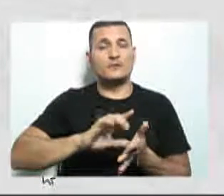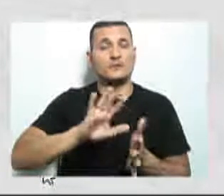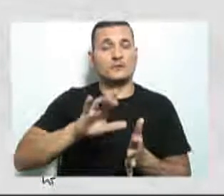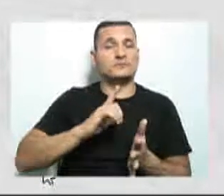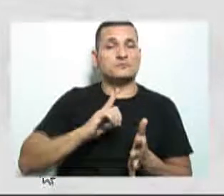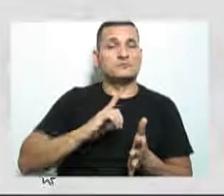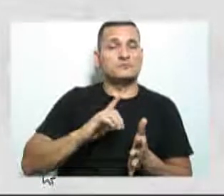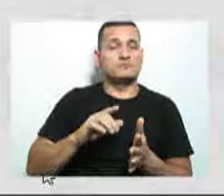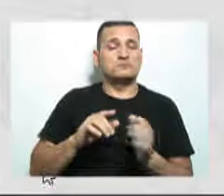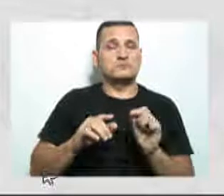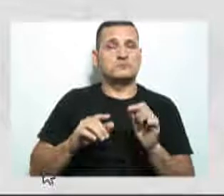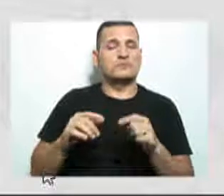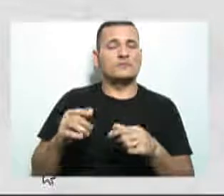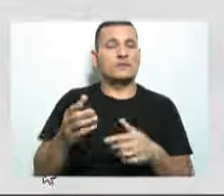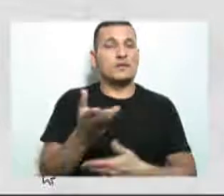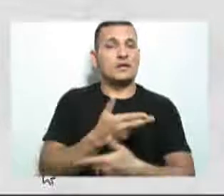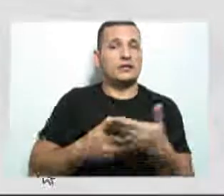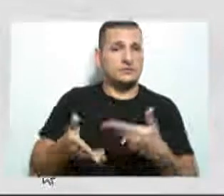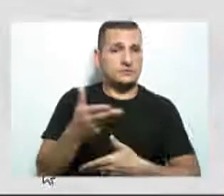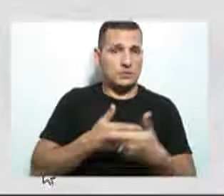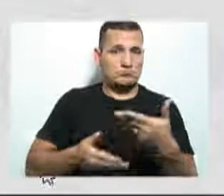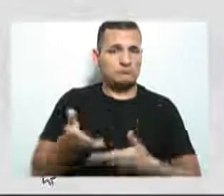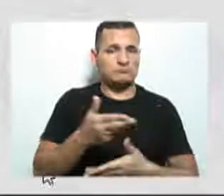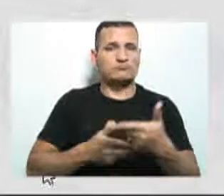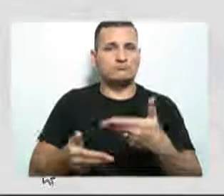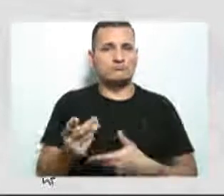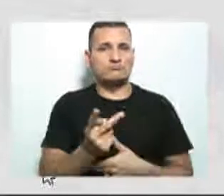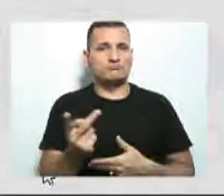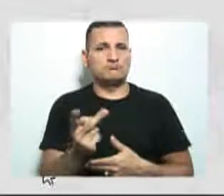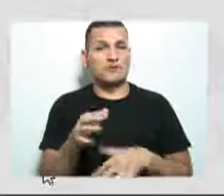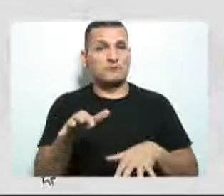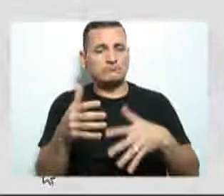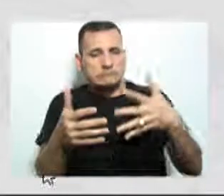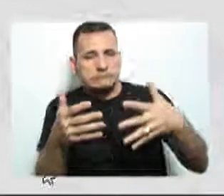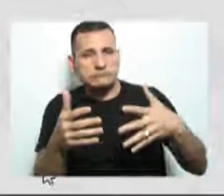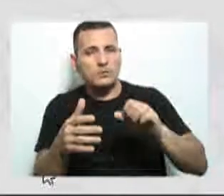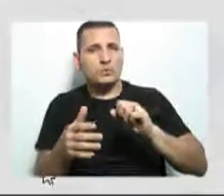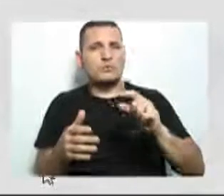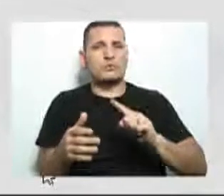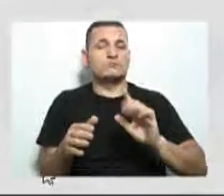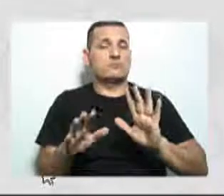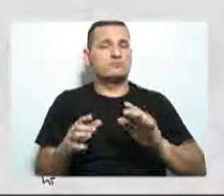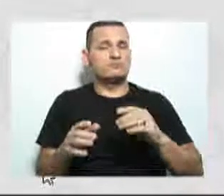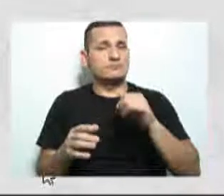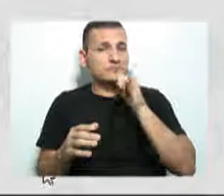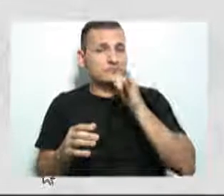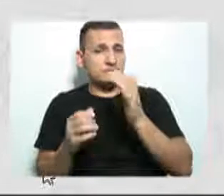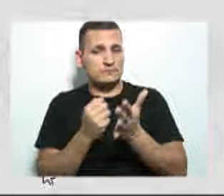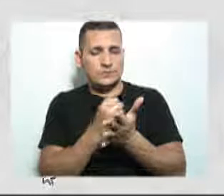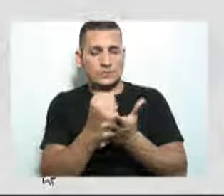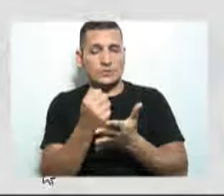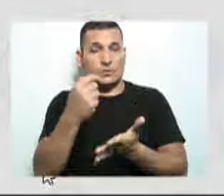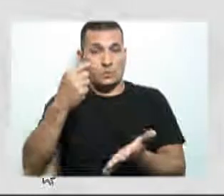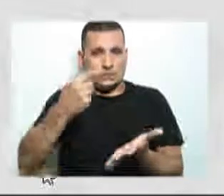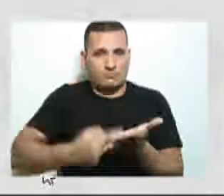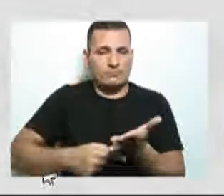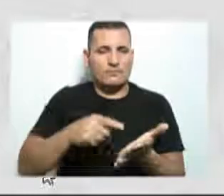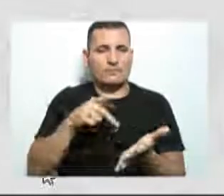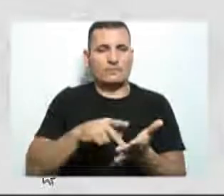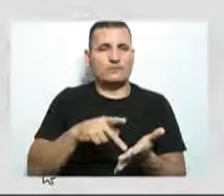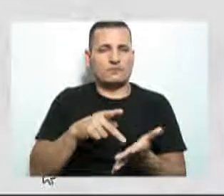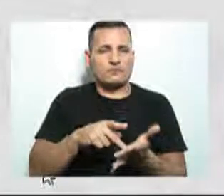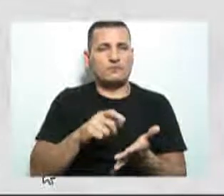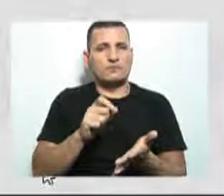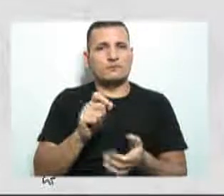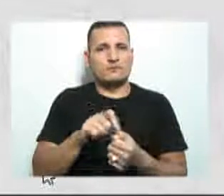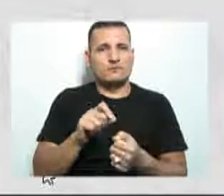relações atuais entre as duas partes. Tá? Então eu preciso realmente cumprir o que... O contrato tem o poder de colocar